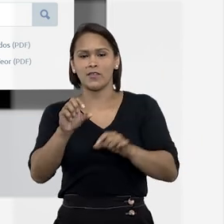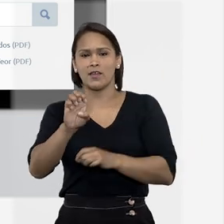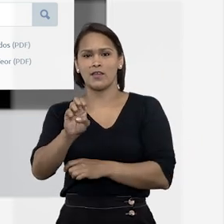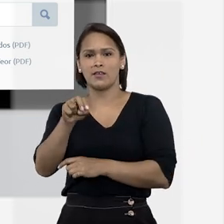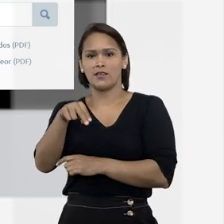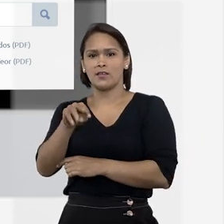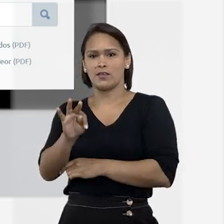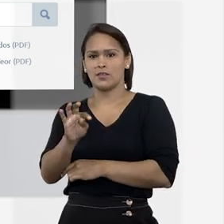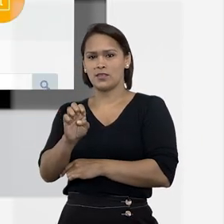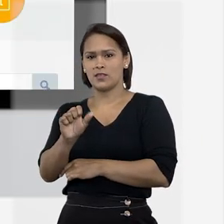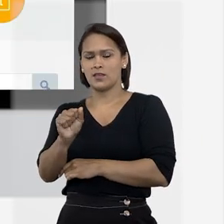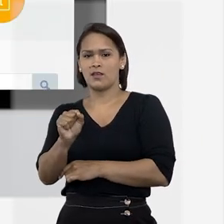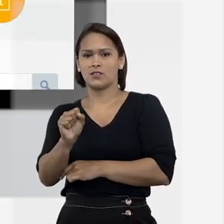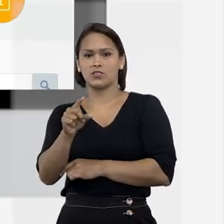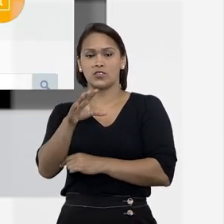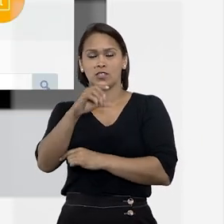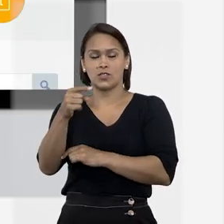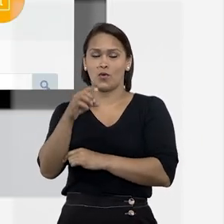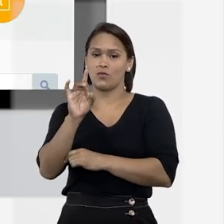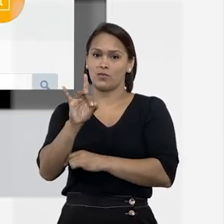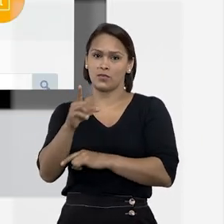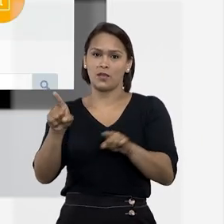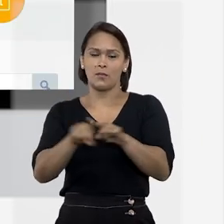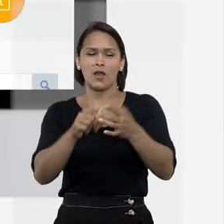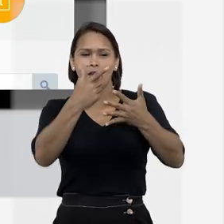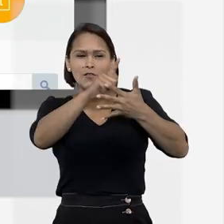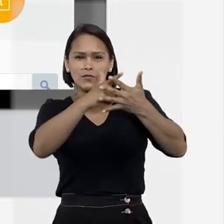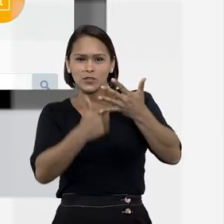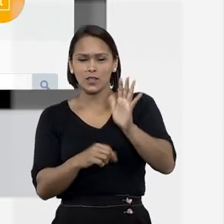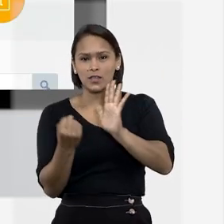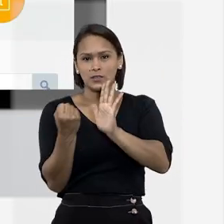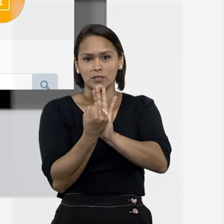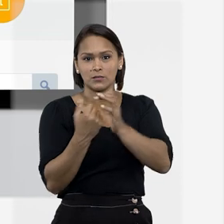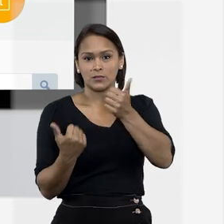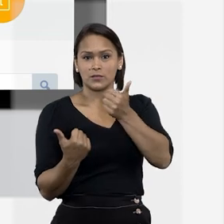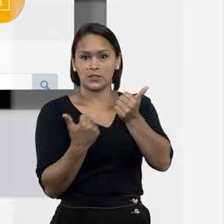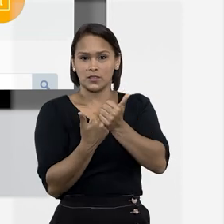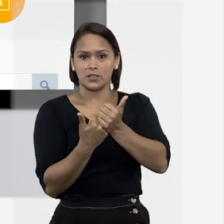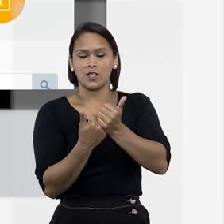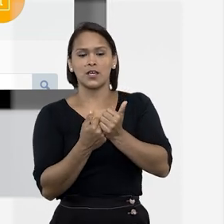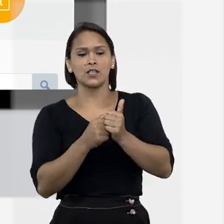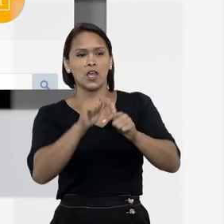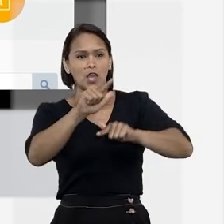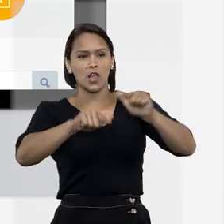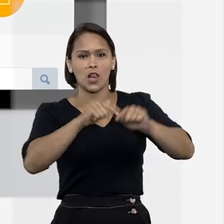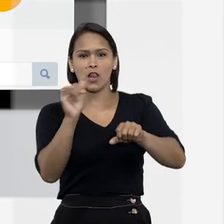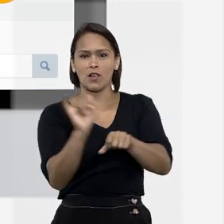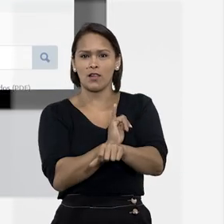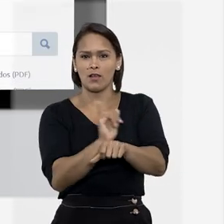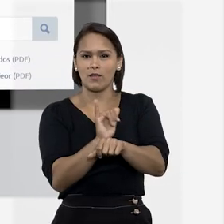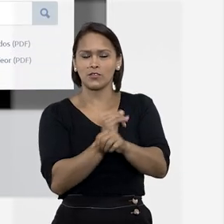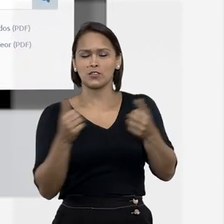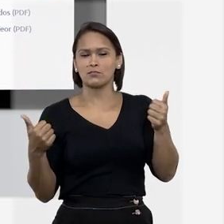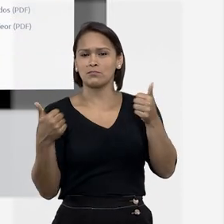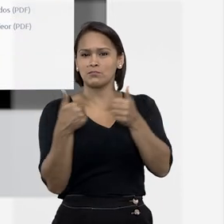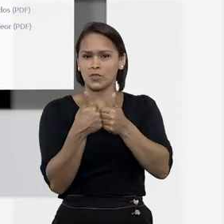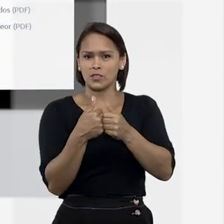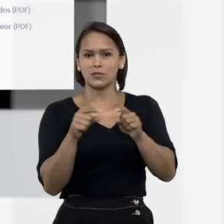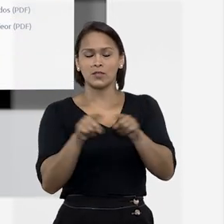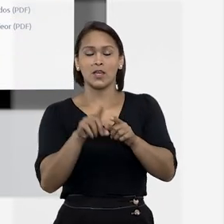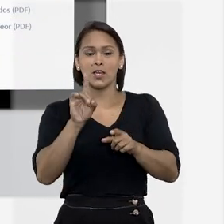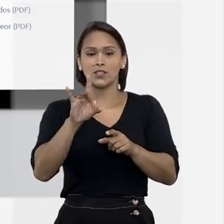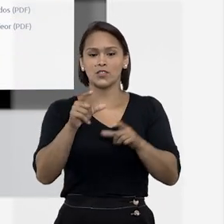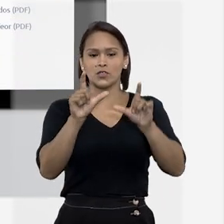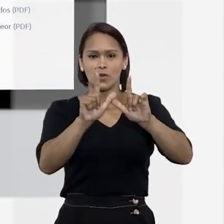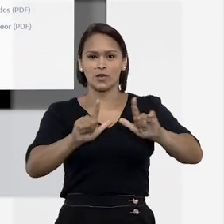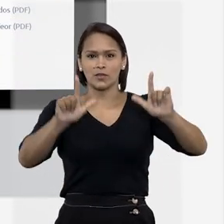cifrão. Para visualizar a lista dos símbolos auxiliares e operadores lógicos e de proximidade, é só ir no